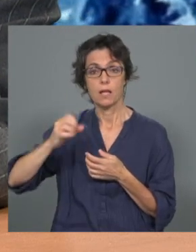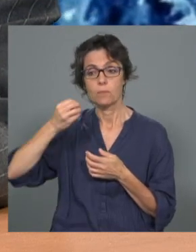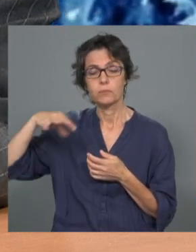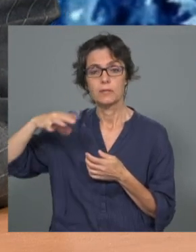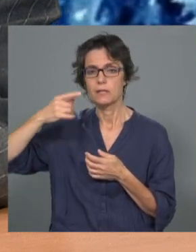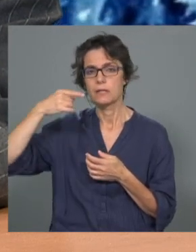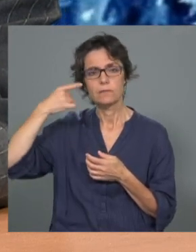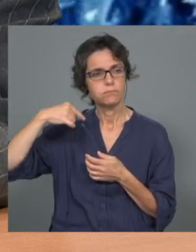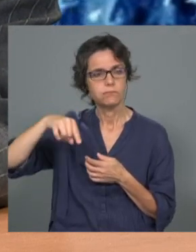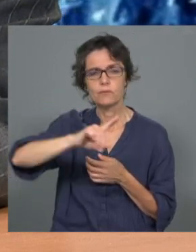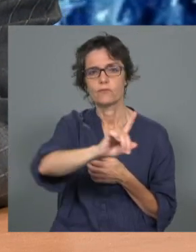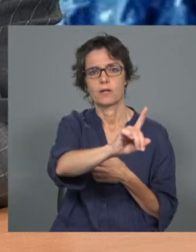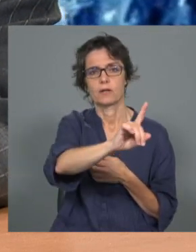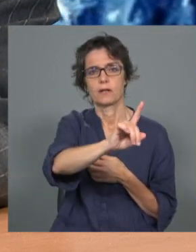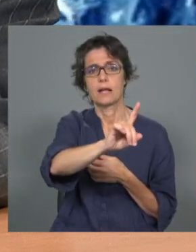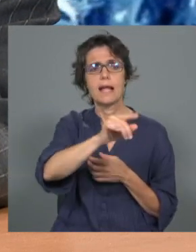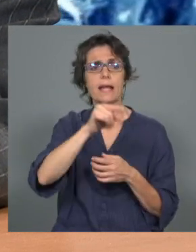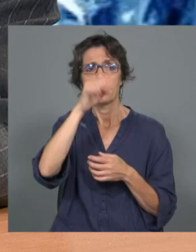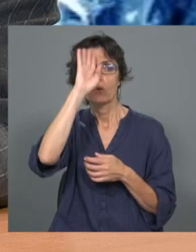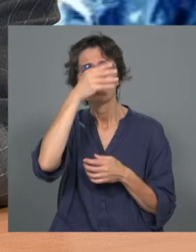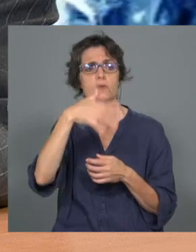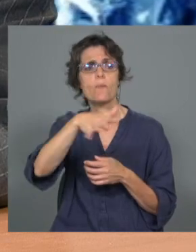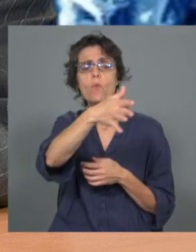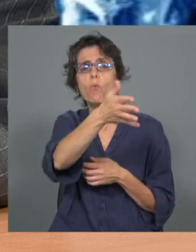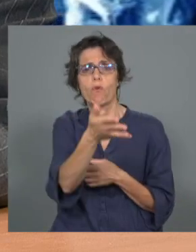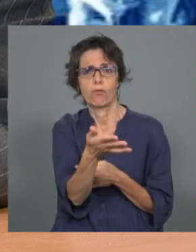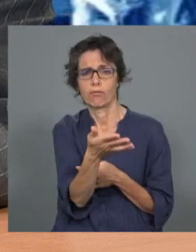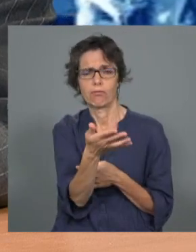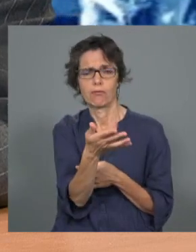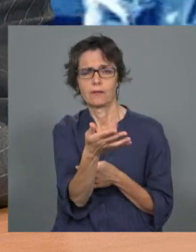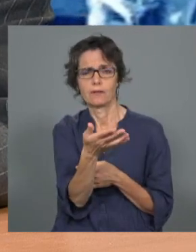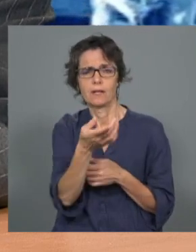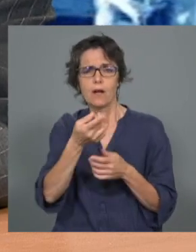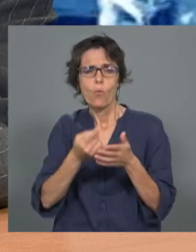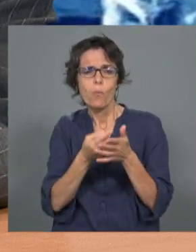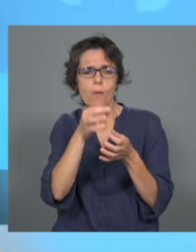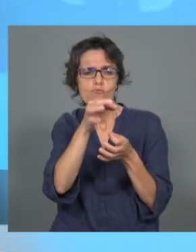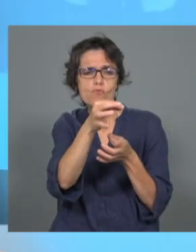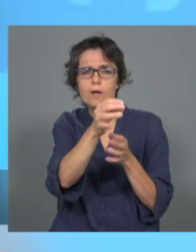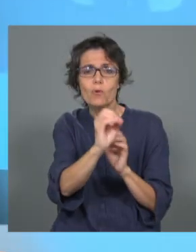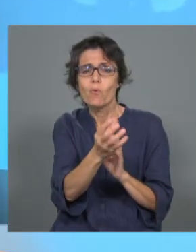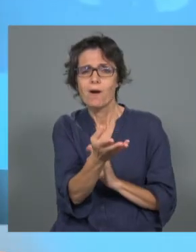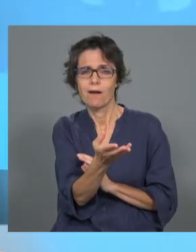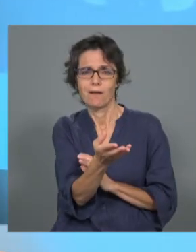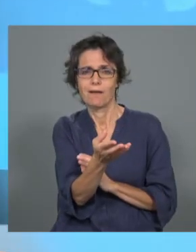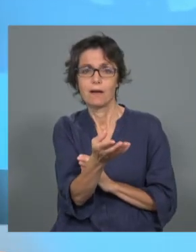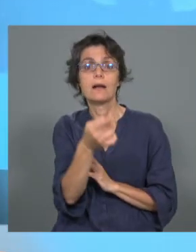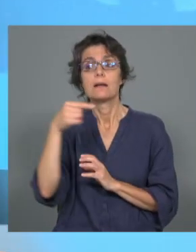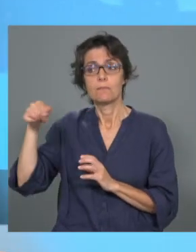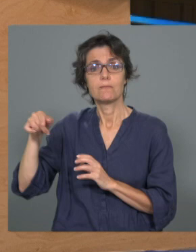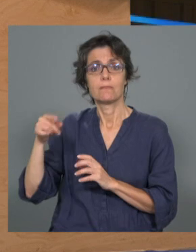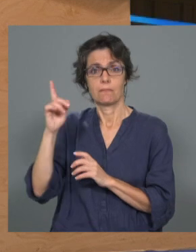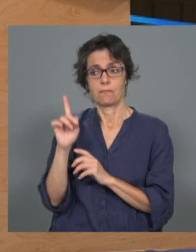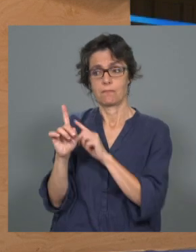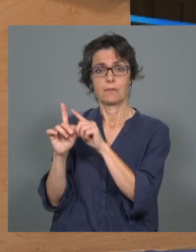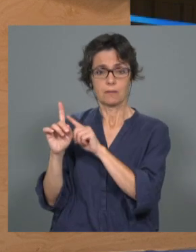que te espera, sem ainda teres definido as tuas paragens, como elas vão ser. E diz logo, Abraão partiu e